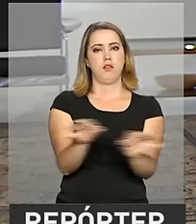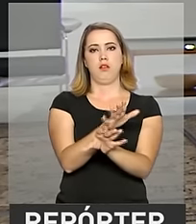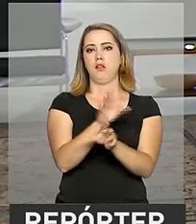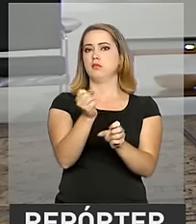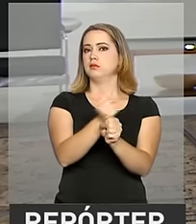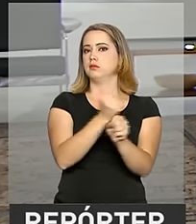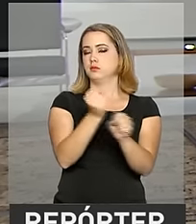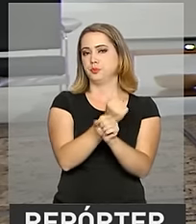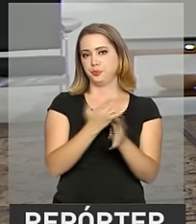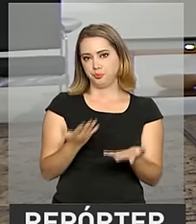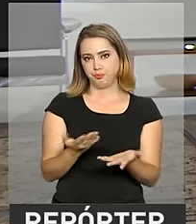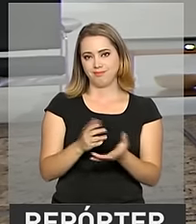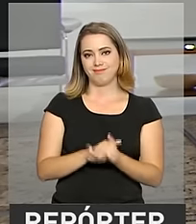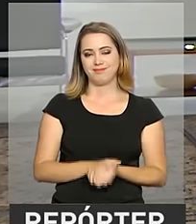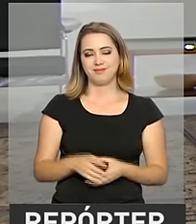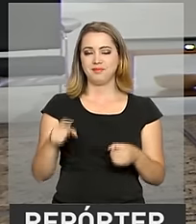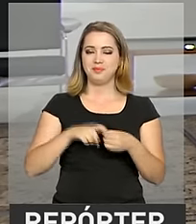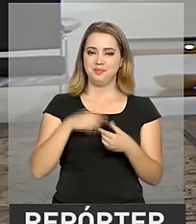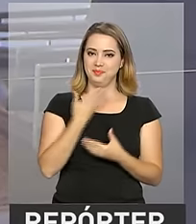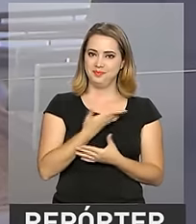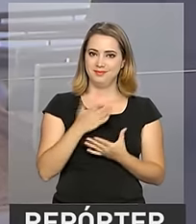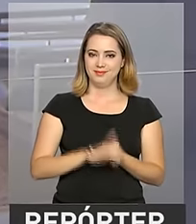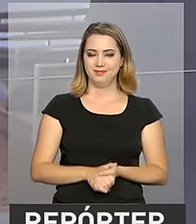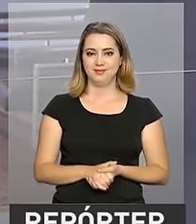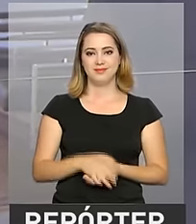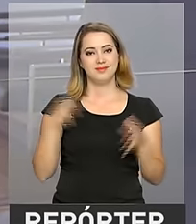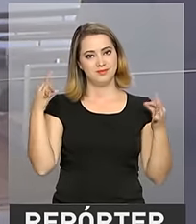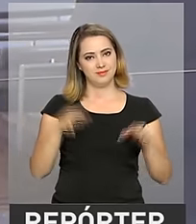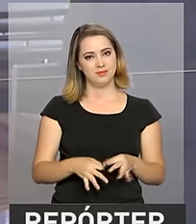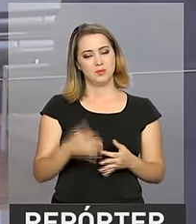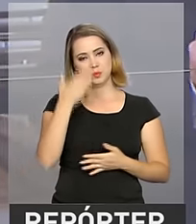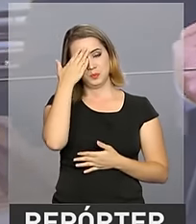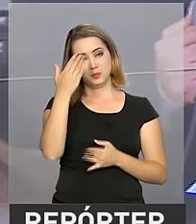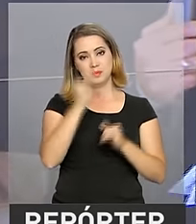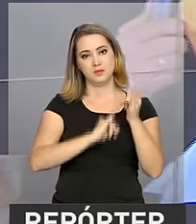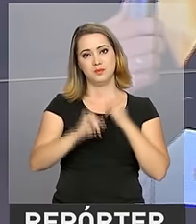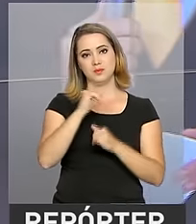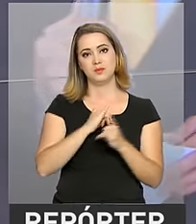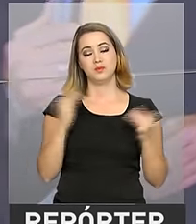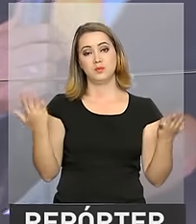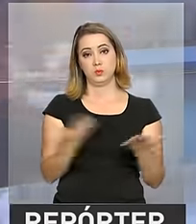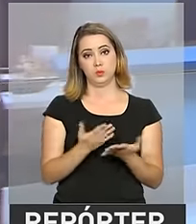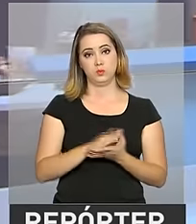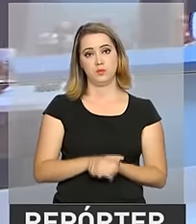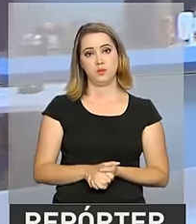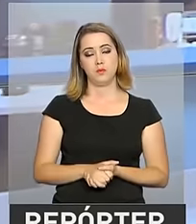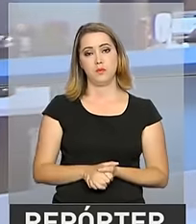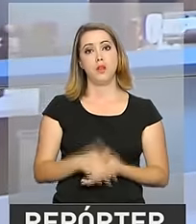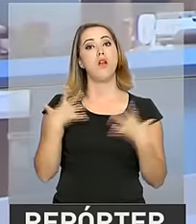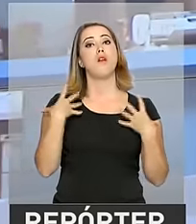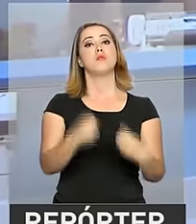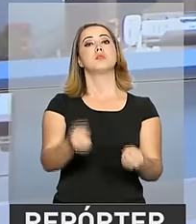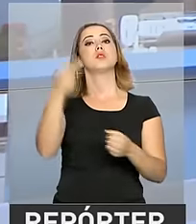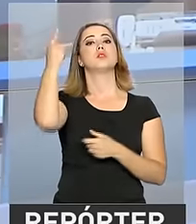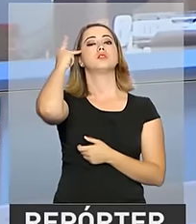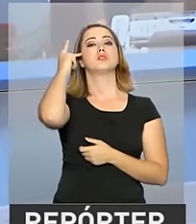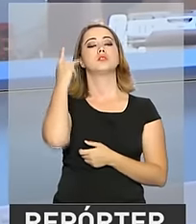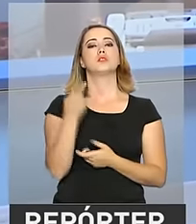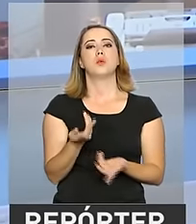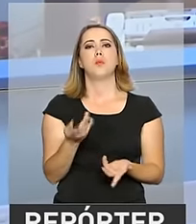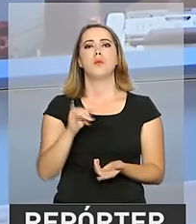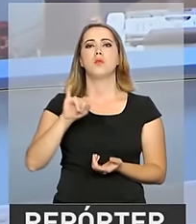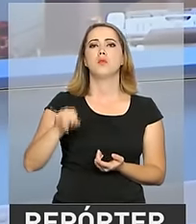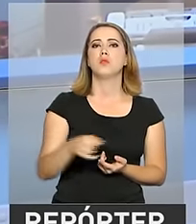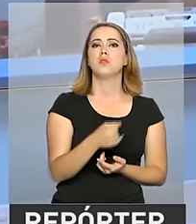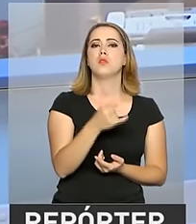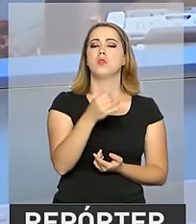projetos. Volto com você no estúdio, Roberto. Está certo. Muito obrigado, Paulo, pelas informações ao vivo. E agora nós vamos a São Paulo falar com o